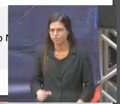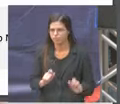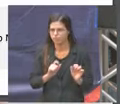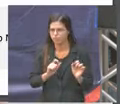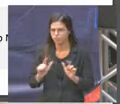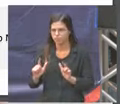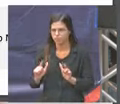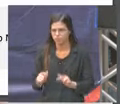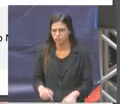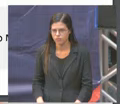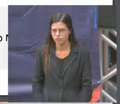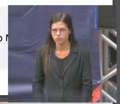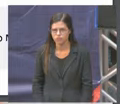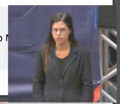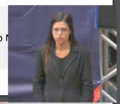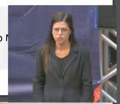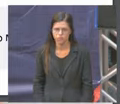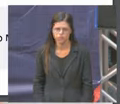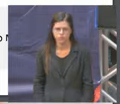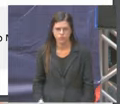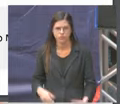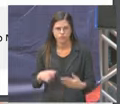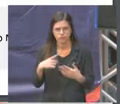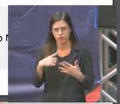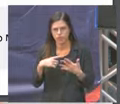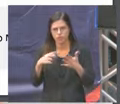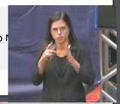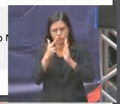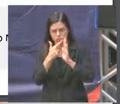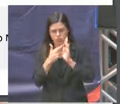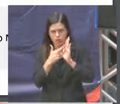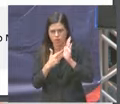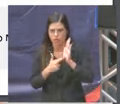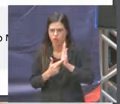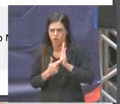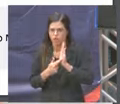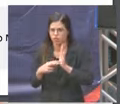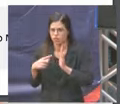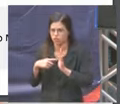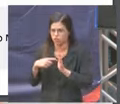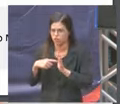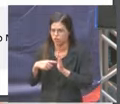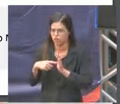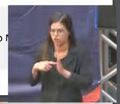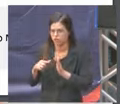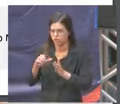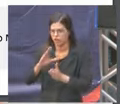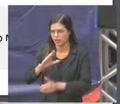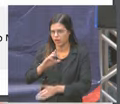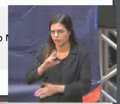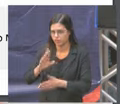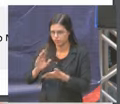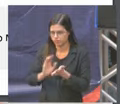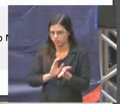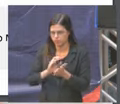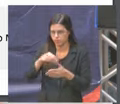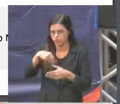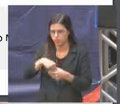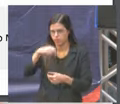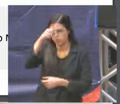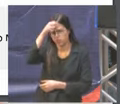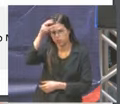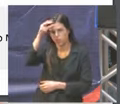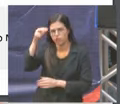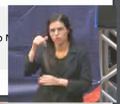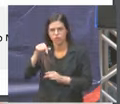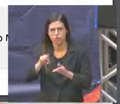As condições dela, ser contribuinte, adquirir crédito dentro dessa plataforma da prefeitura e estar em regularidade fiscal com o